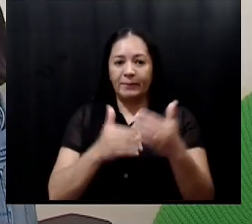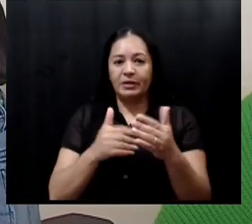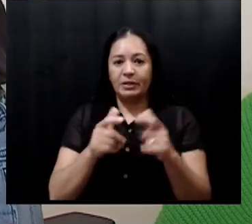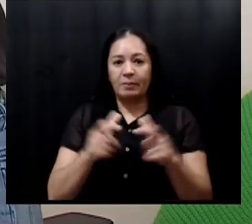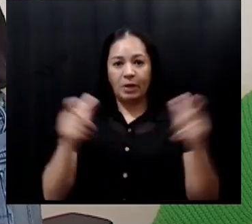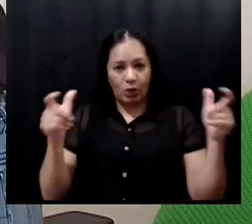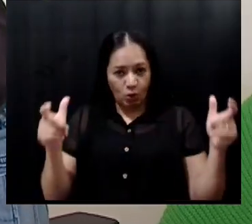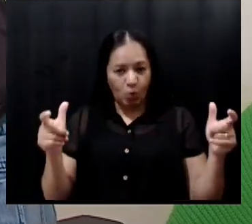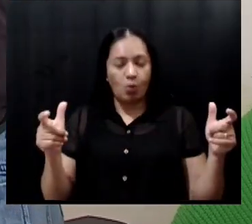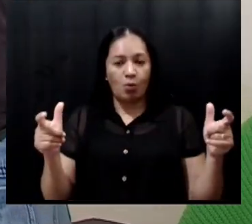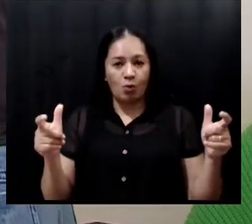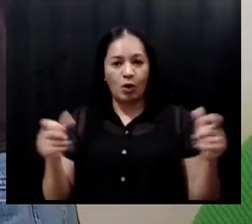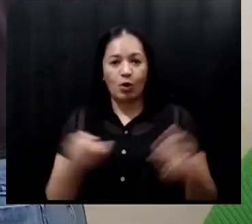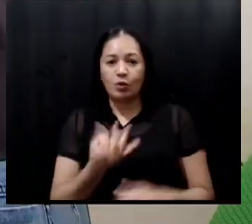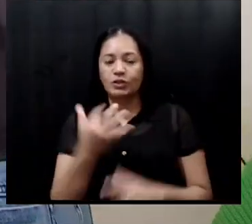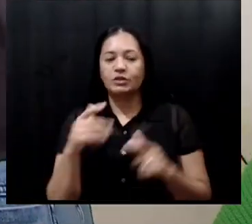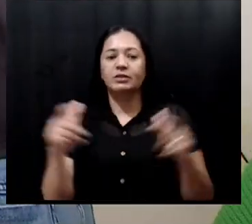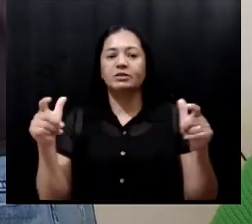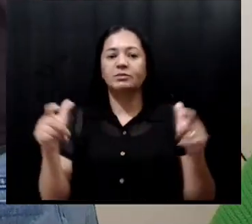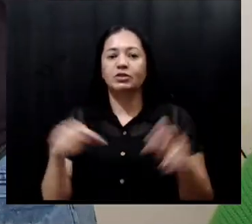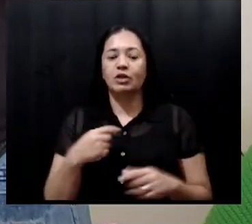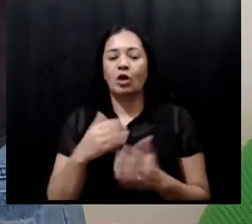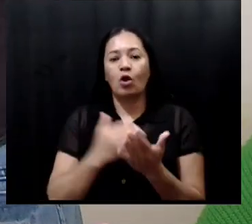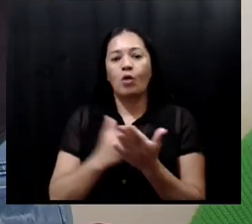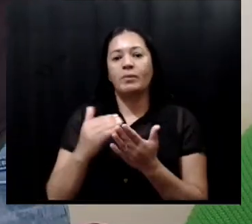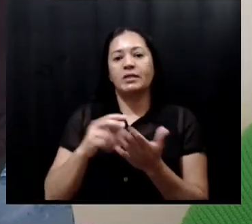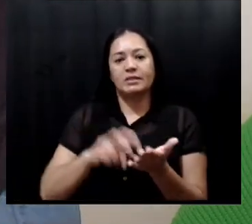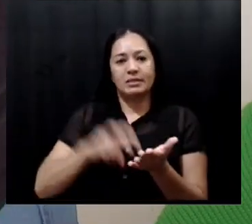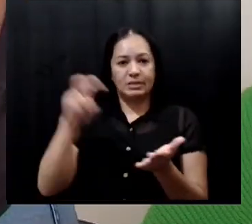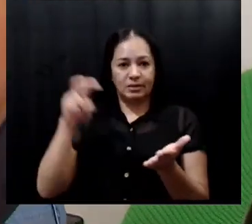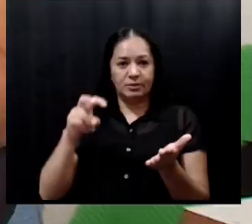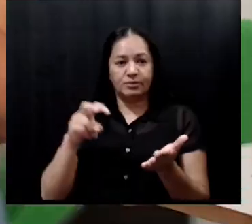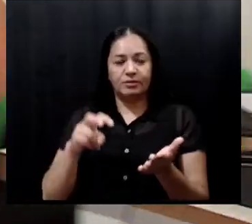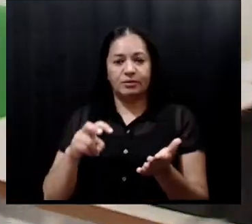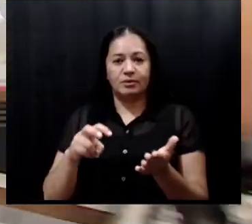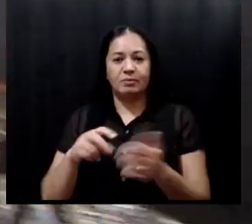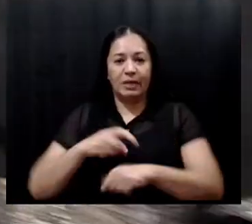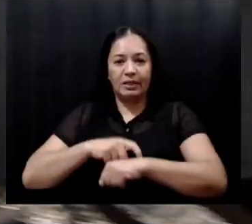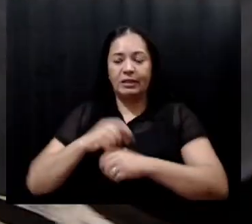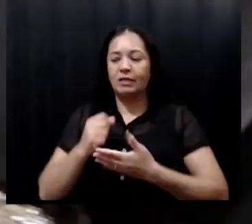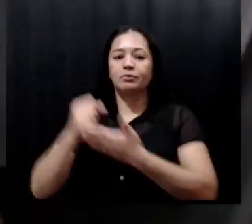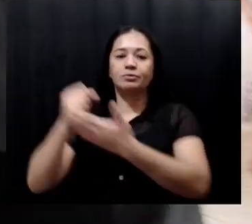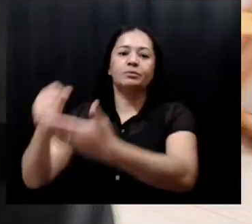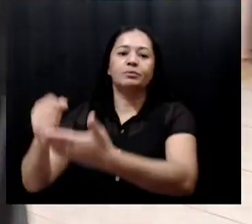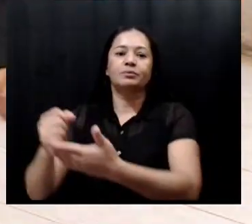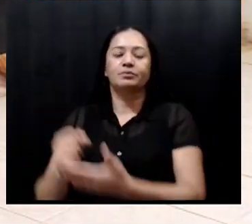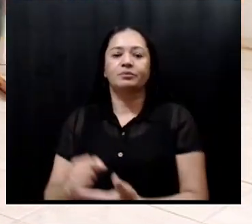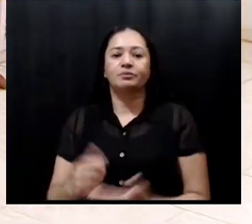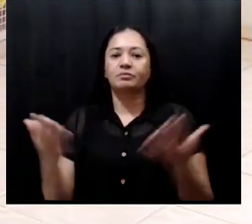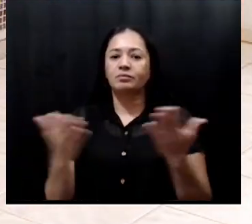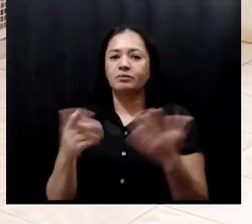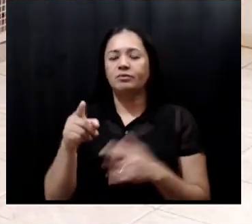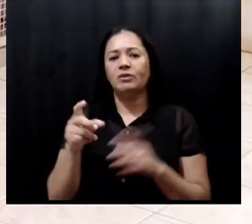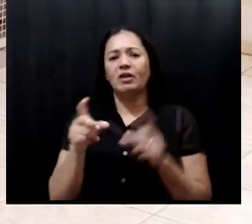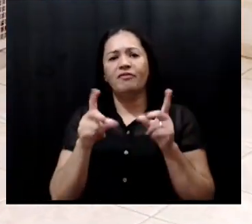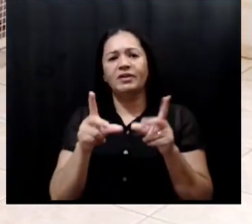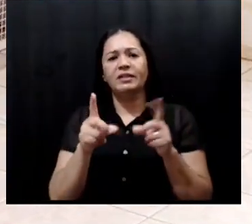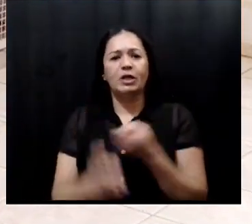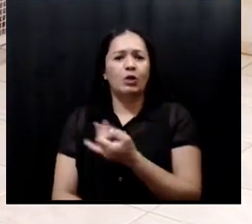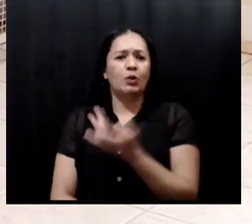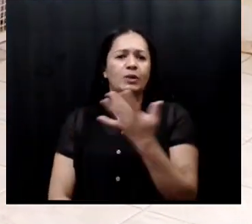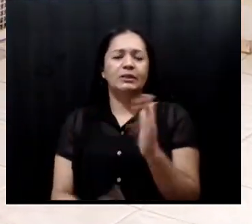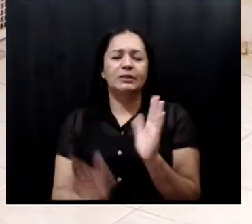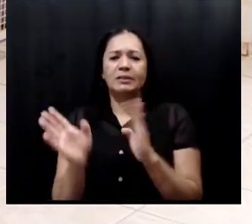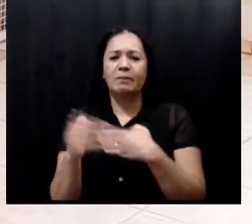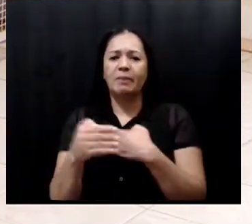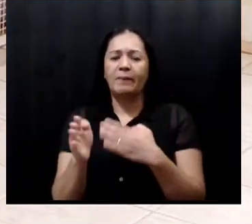gente já tem que começar bem cedo para dar o tempo de entregar. Atualmente vocês vendem quantas marmitas em média? Por